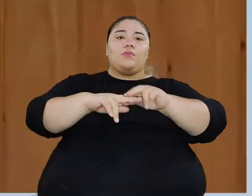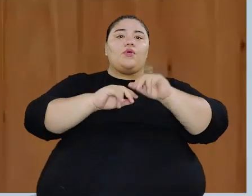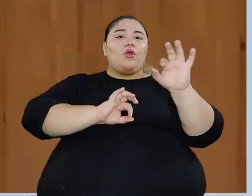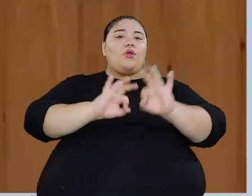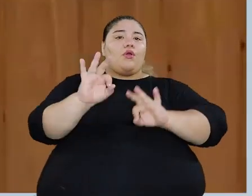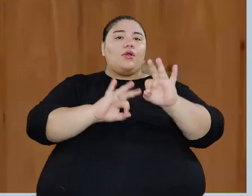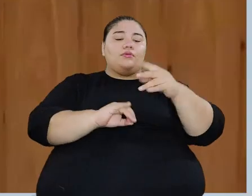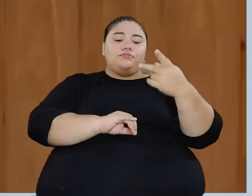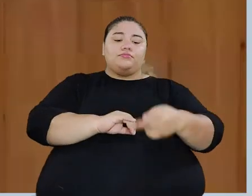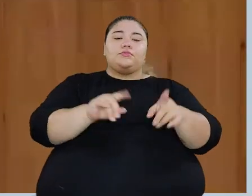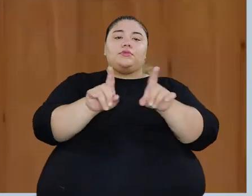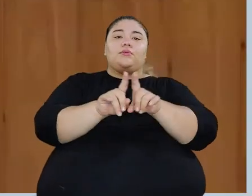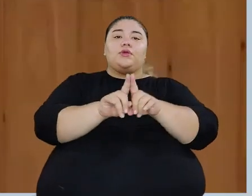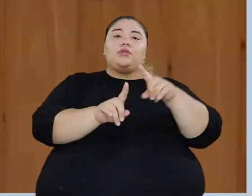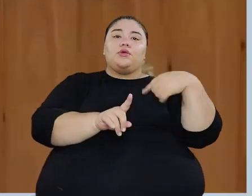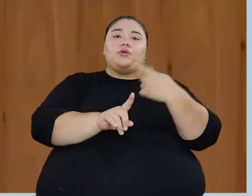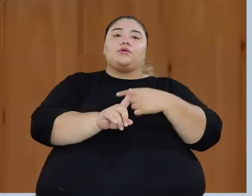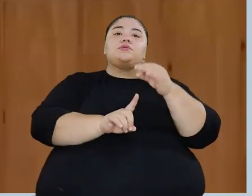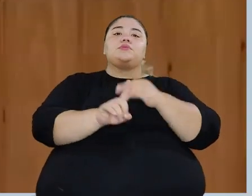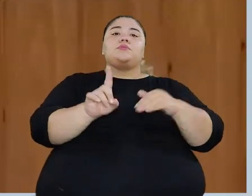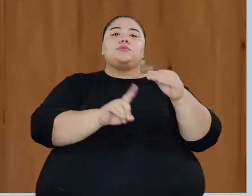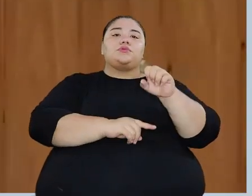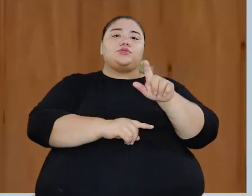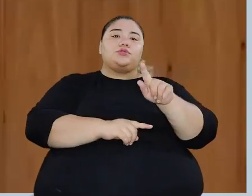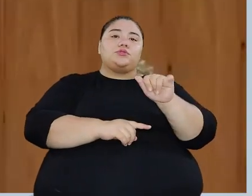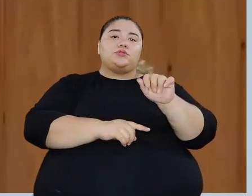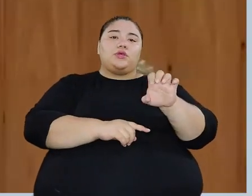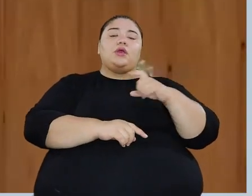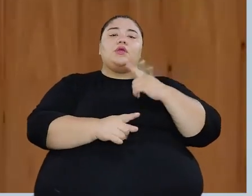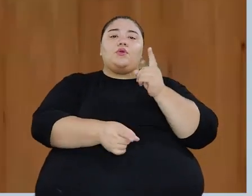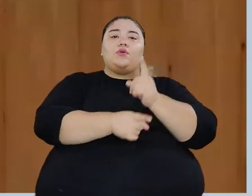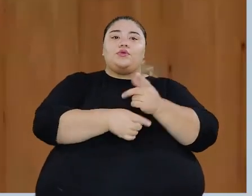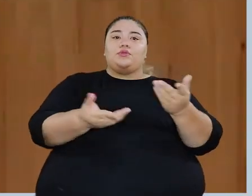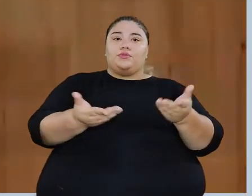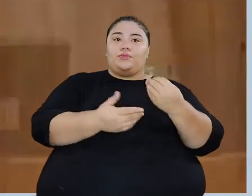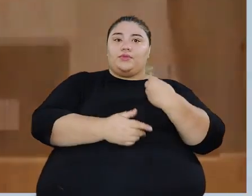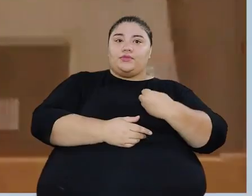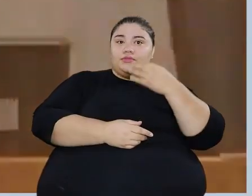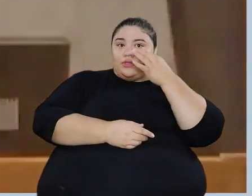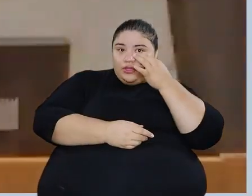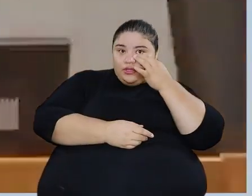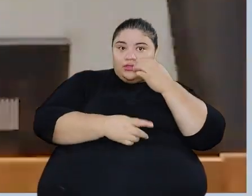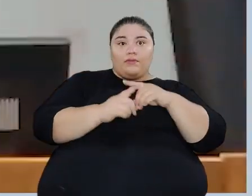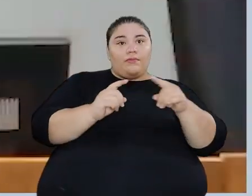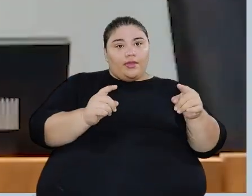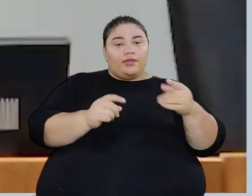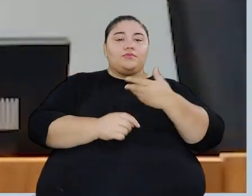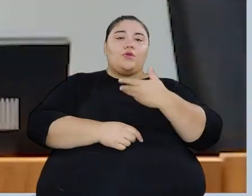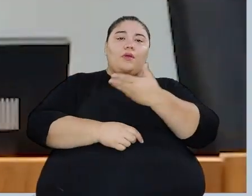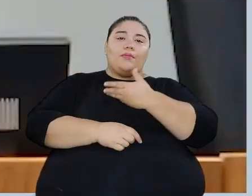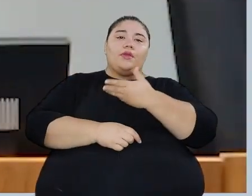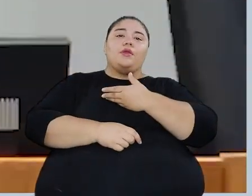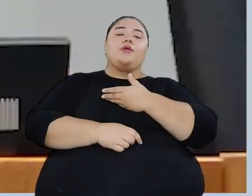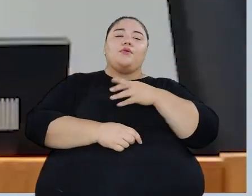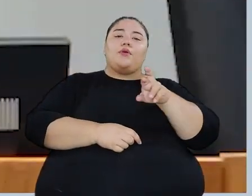dos organizadores aqui, a nossa desembargadora Gisele, por esse encontro, estar aqui presente também. Não está presente, mas também o meu querido amigo